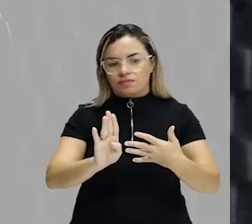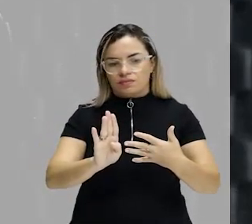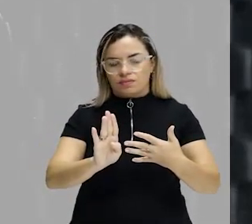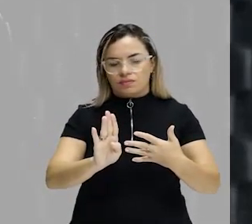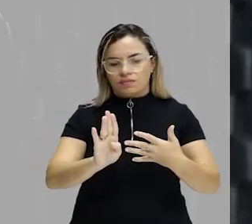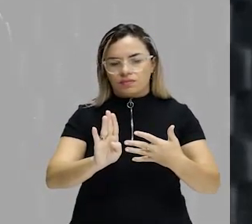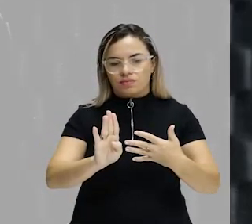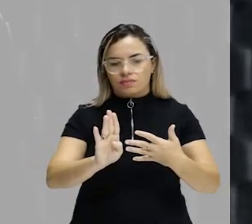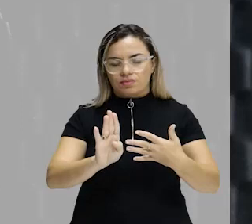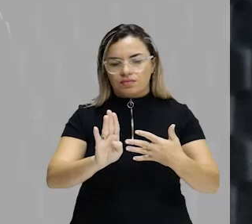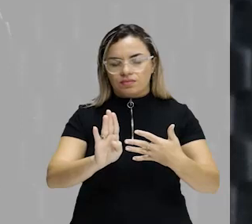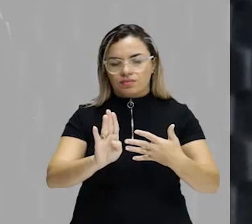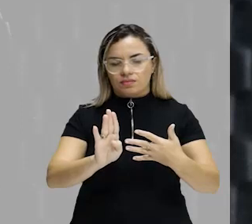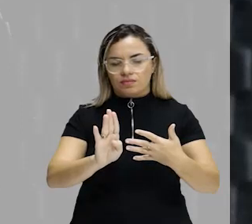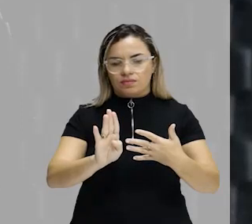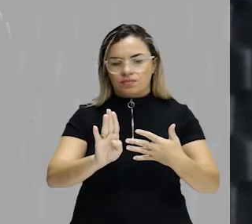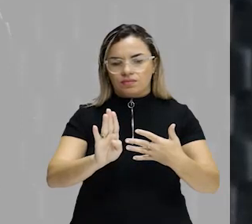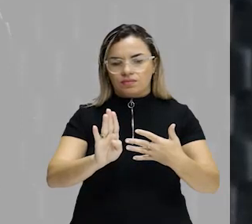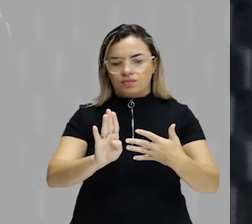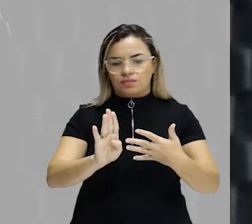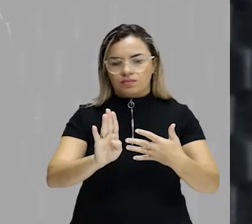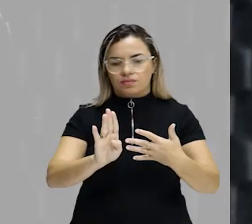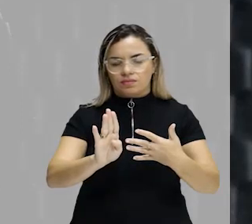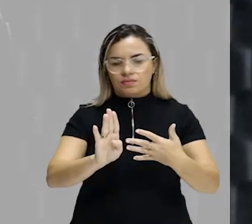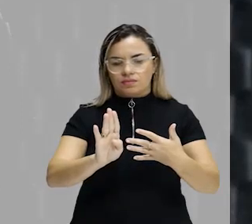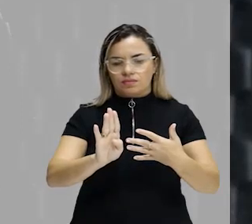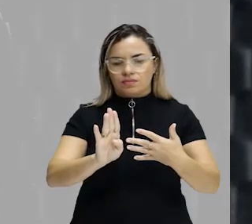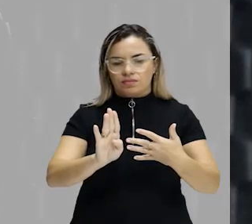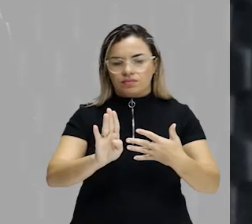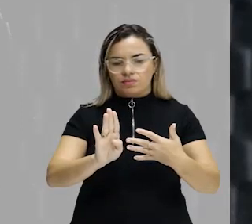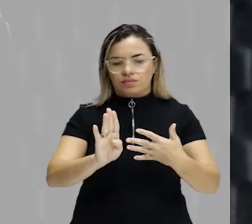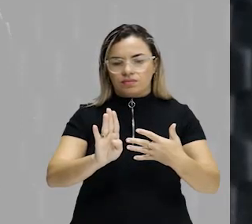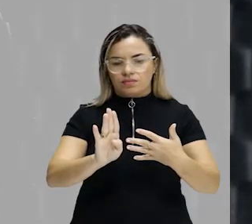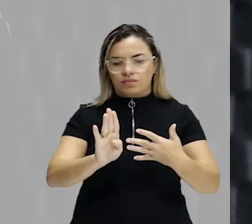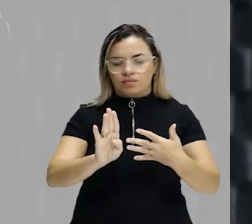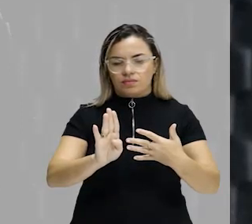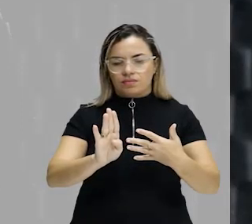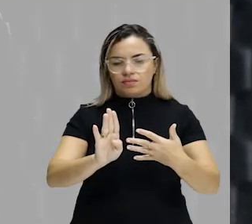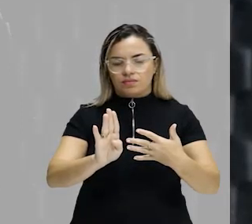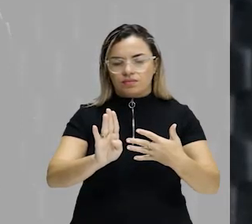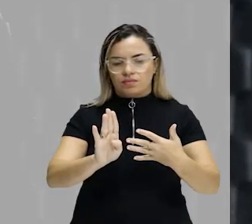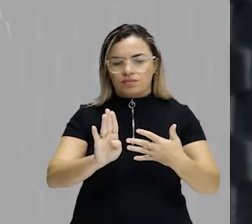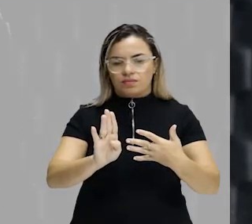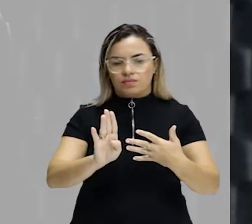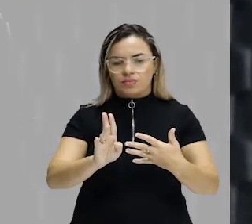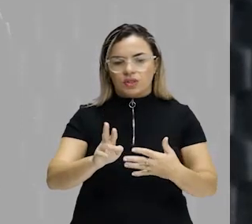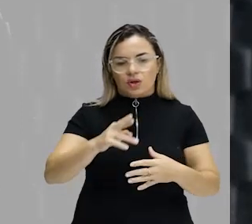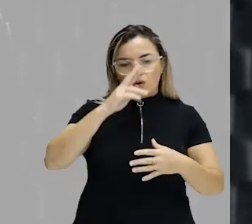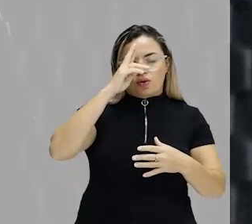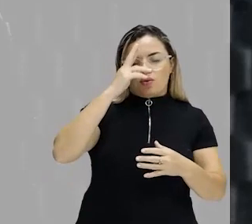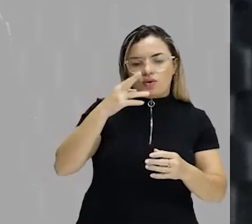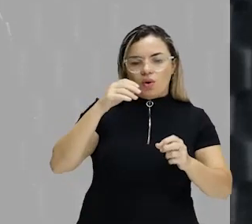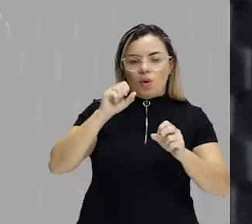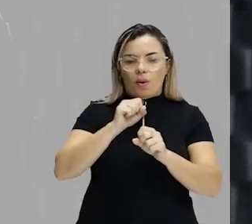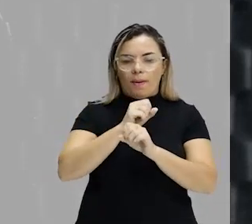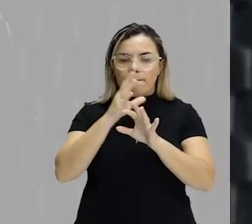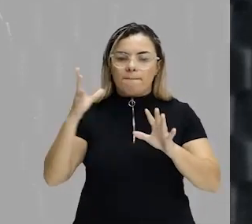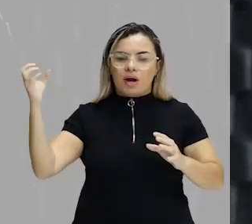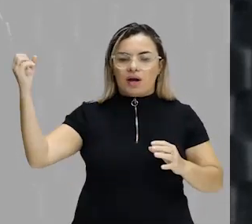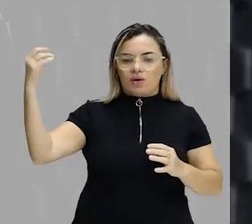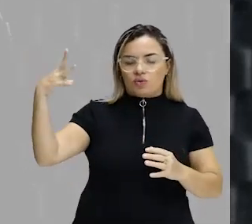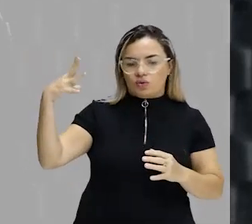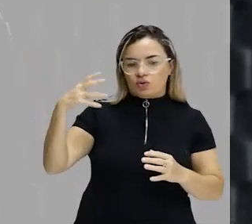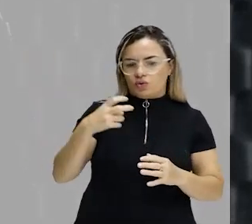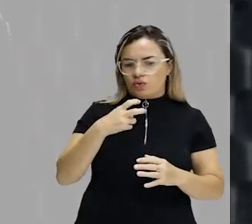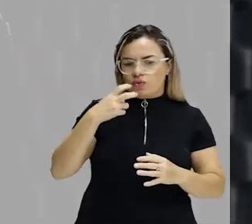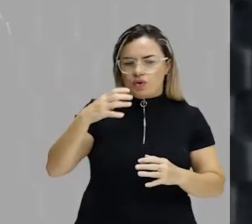da senzala e nunca se esqueceu. Chamava para o café. Letra